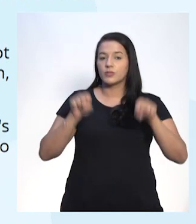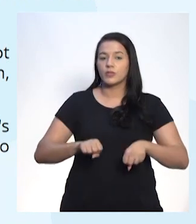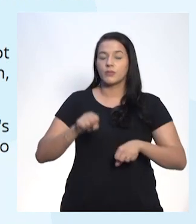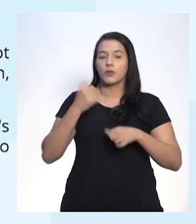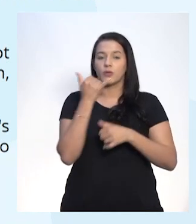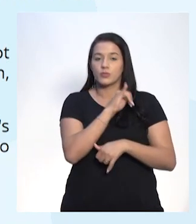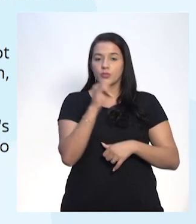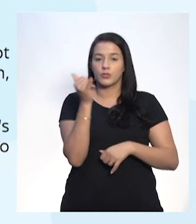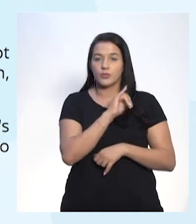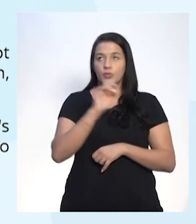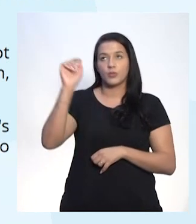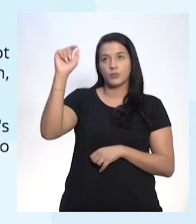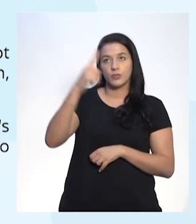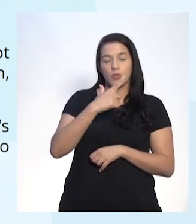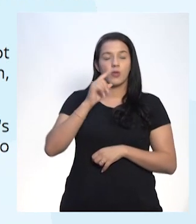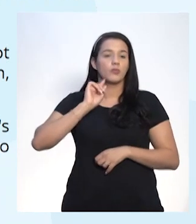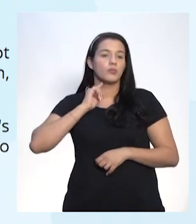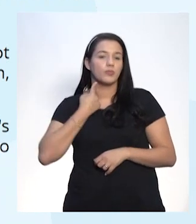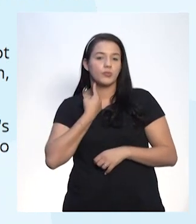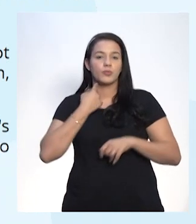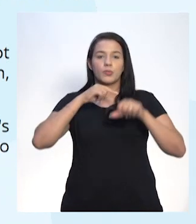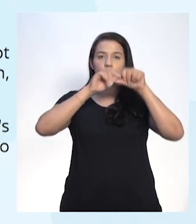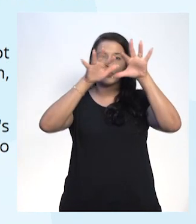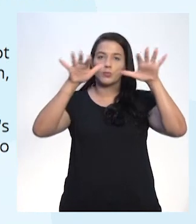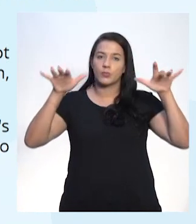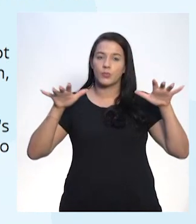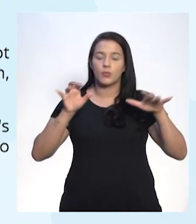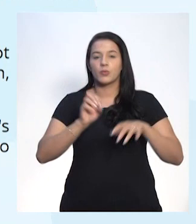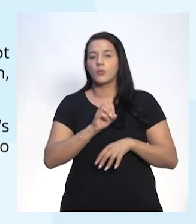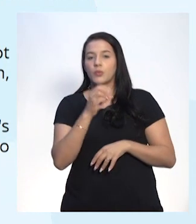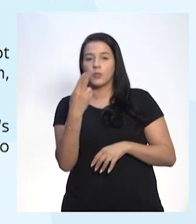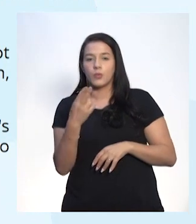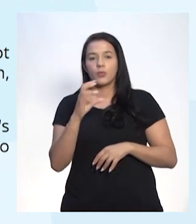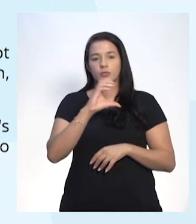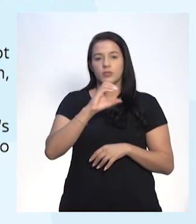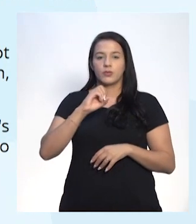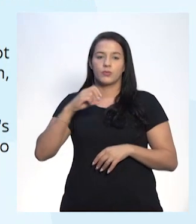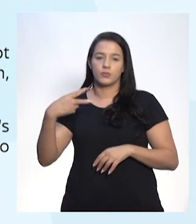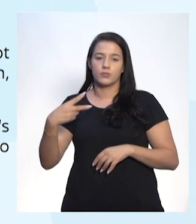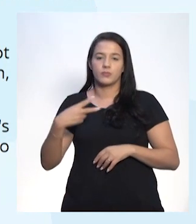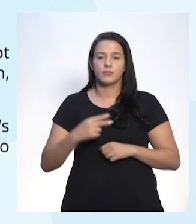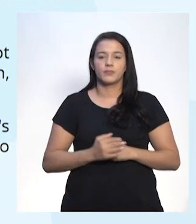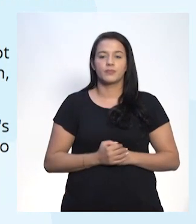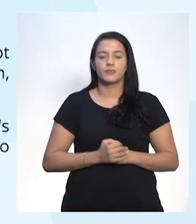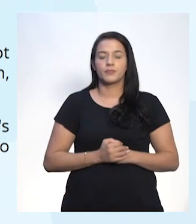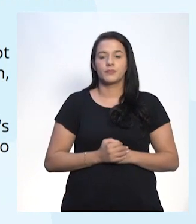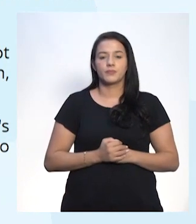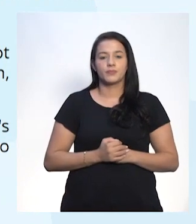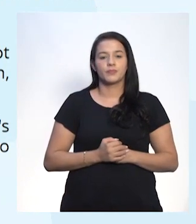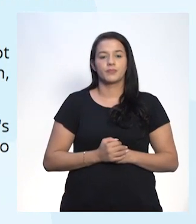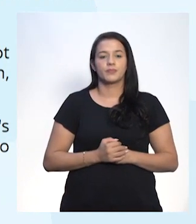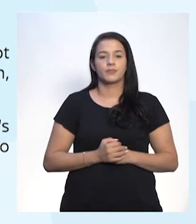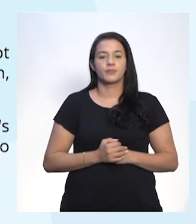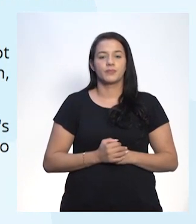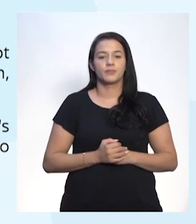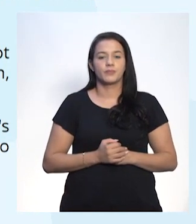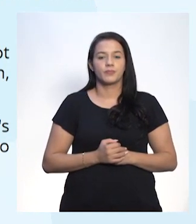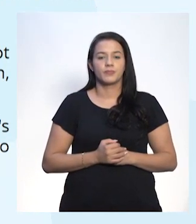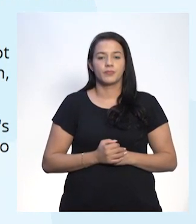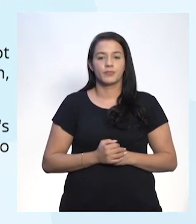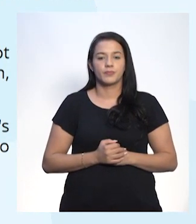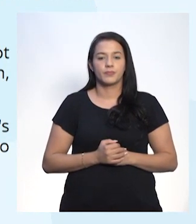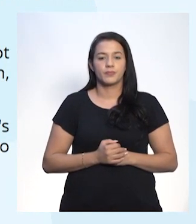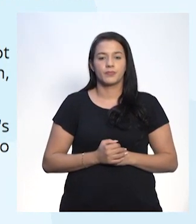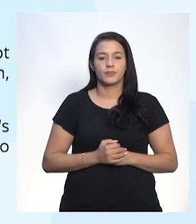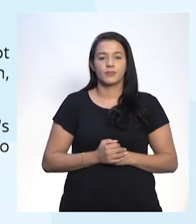energia solar não produzem poluentes atmosféricos ou dióxido de carbono. Solar energy systems on buildings have minimal effects on the